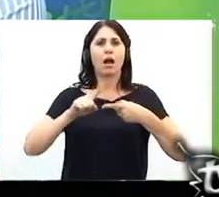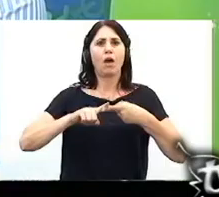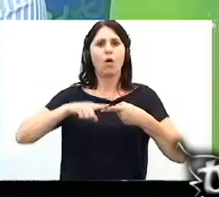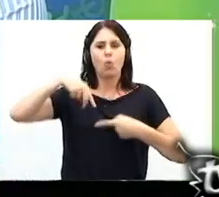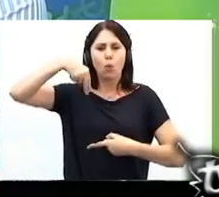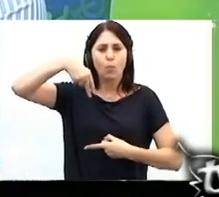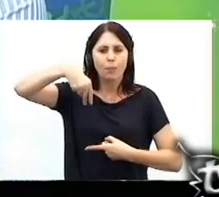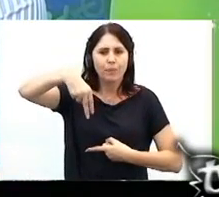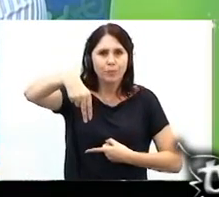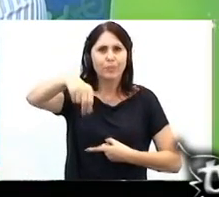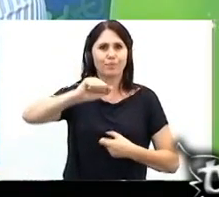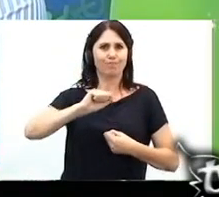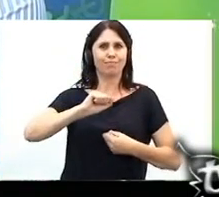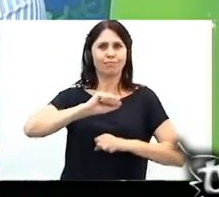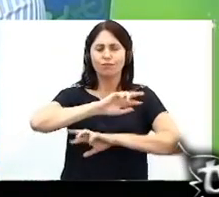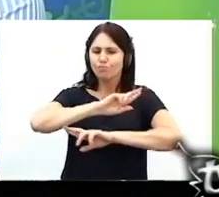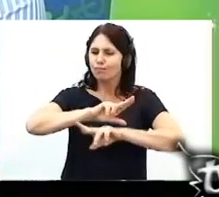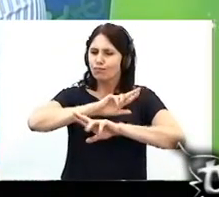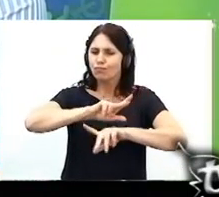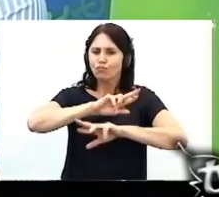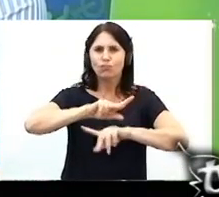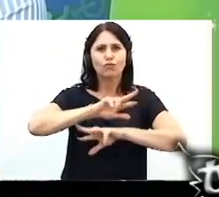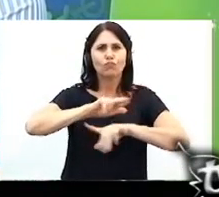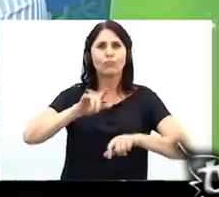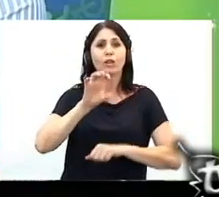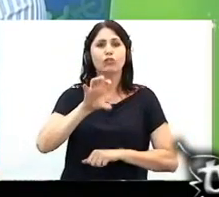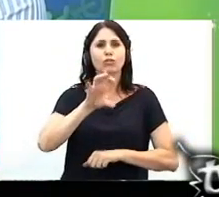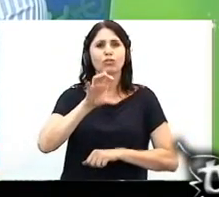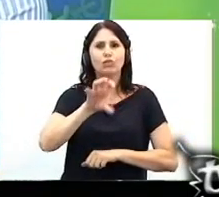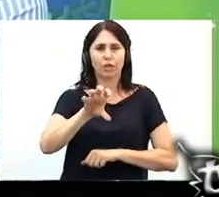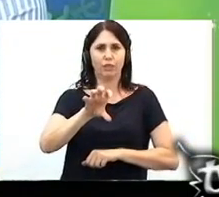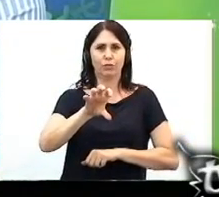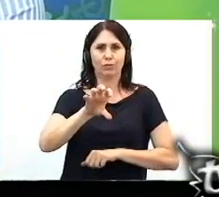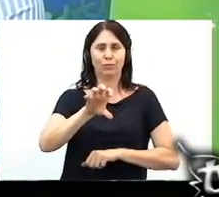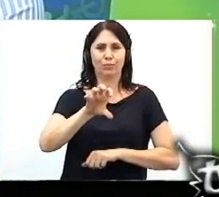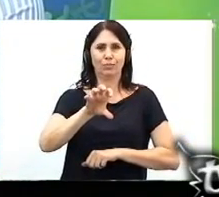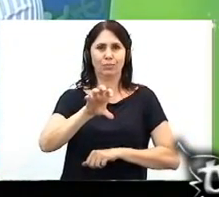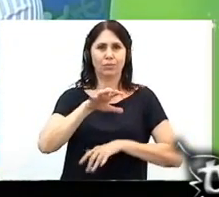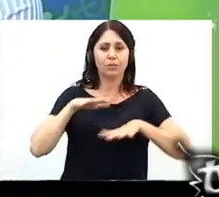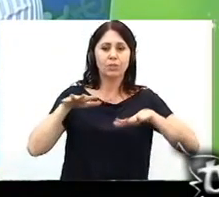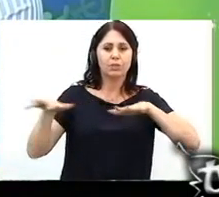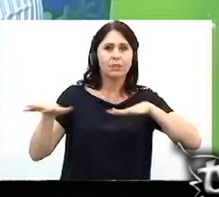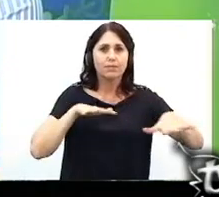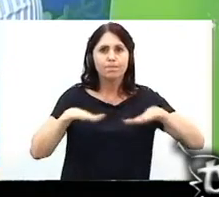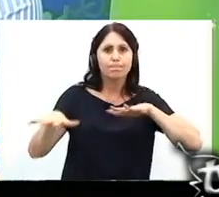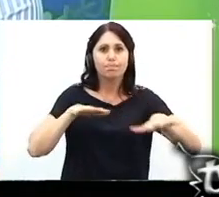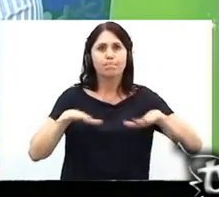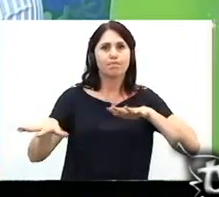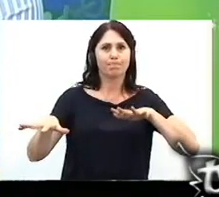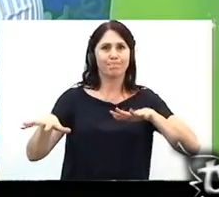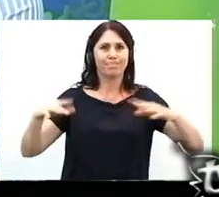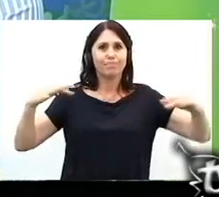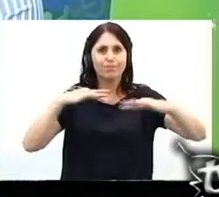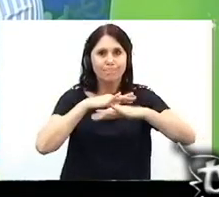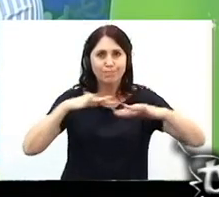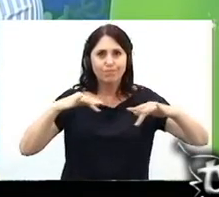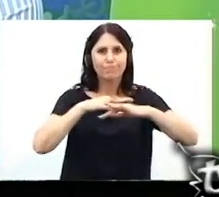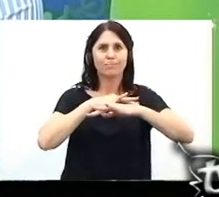modais, digamos assim, né? Bicicletas, motos, transporte coletivo, em forma de